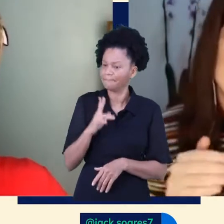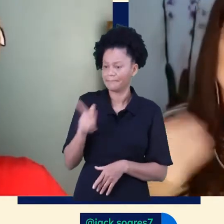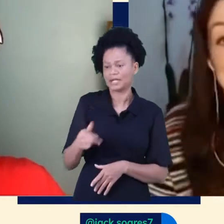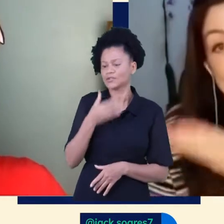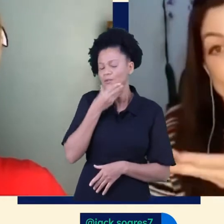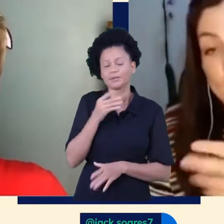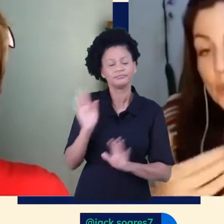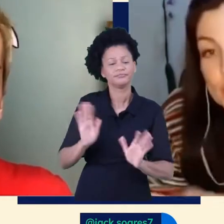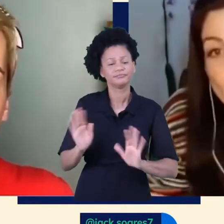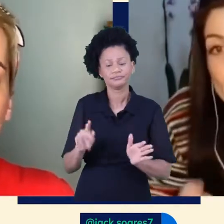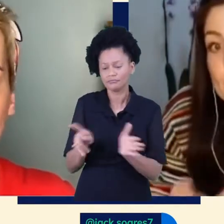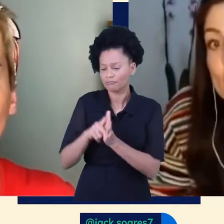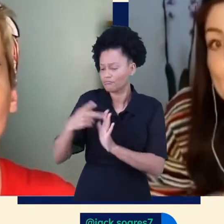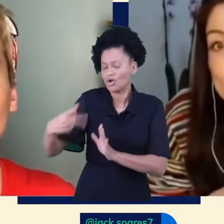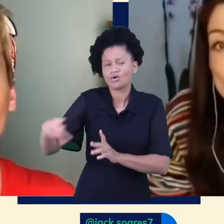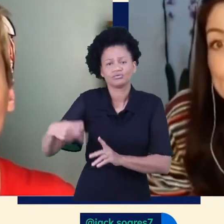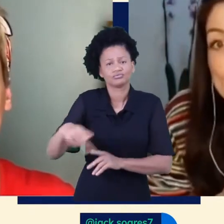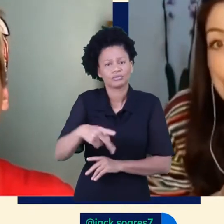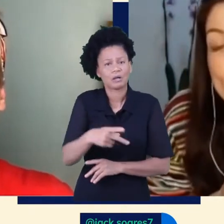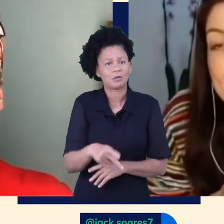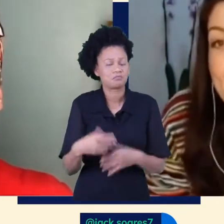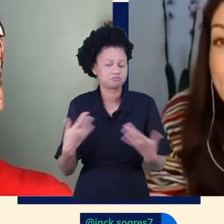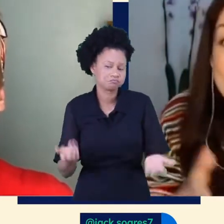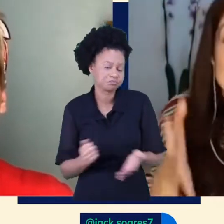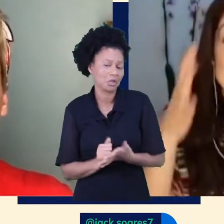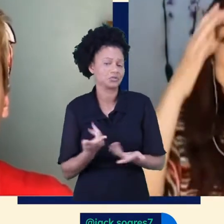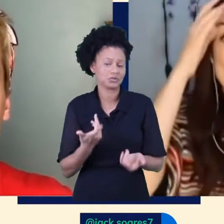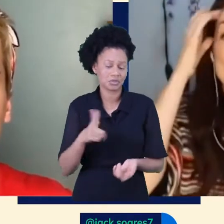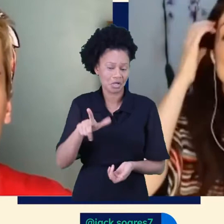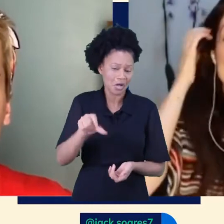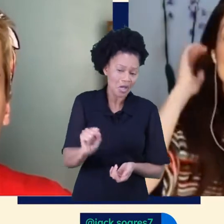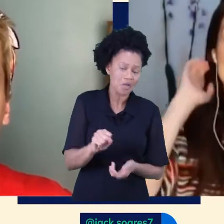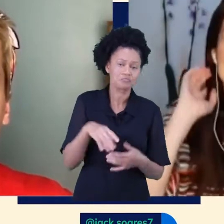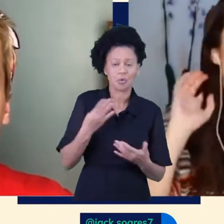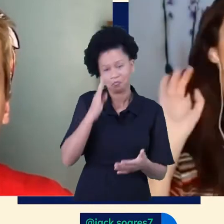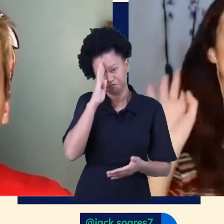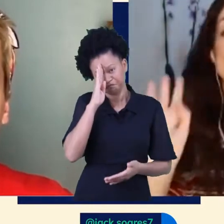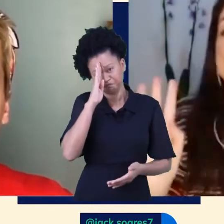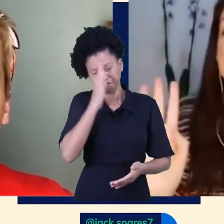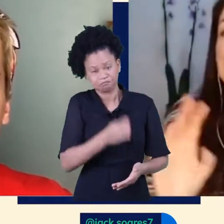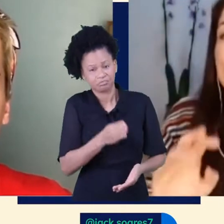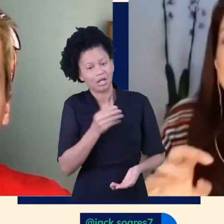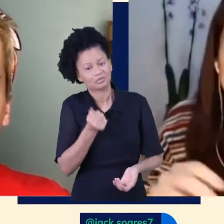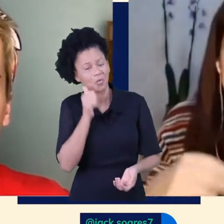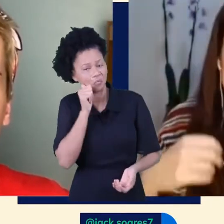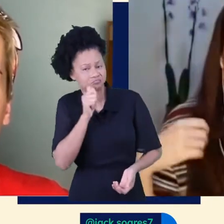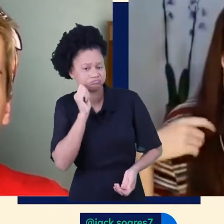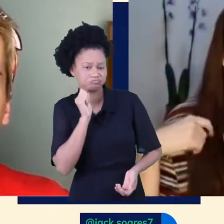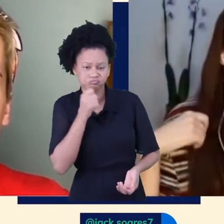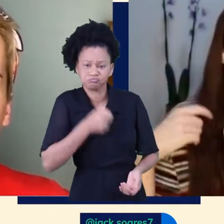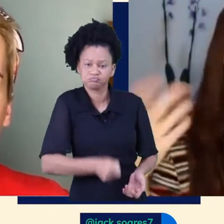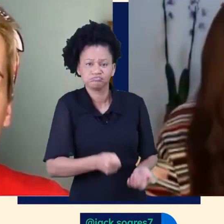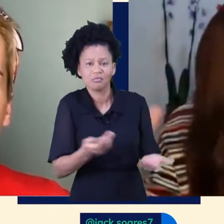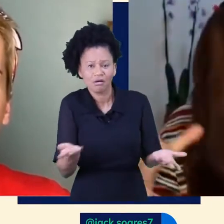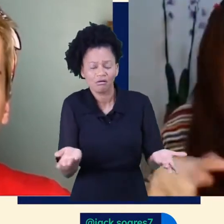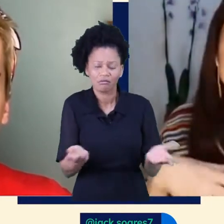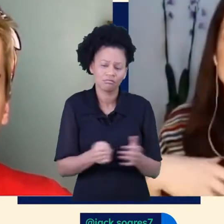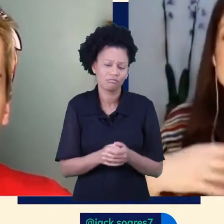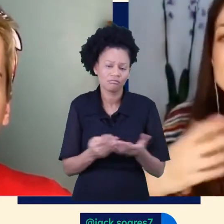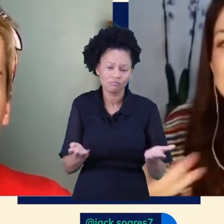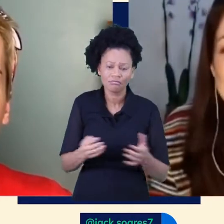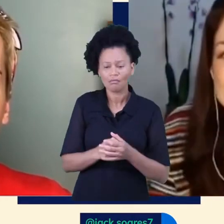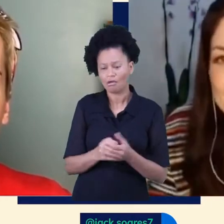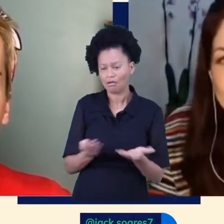ser que ela seja lésbica, pode ser que ela seja heterossexual. Assim como uma adolescente super delicada, super Barbie,